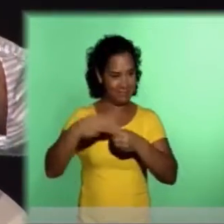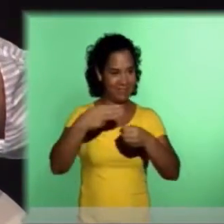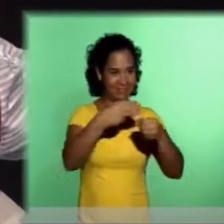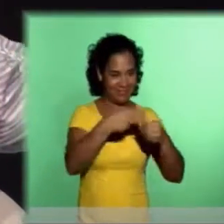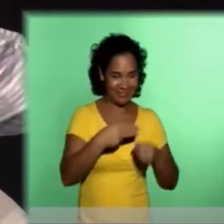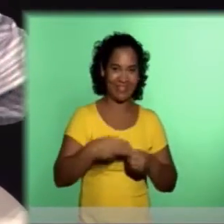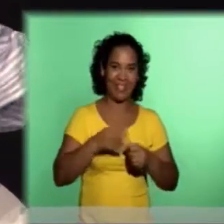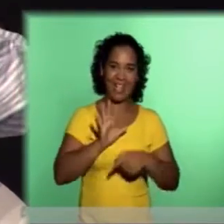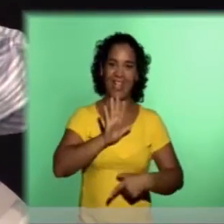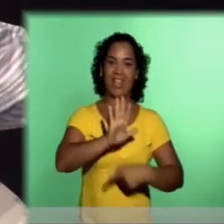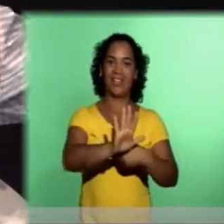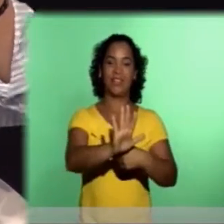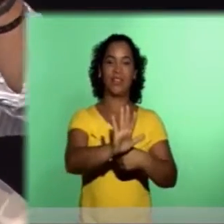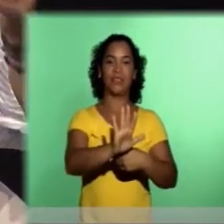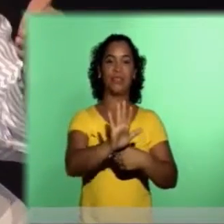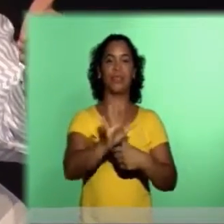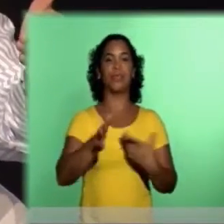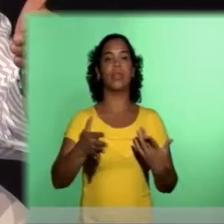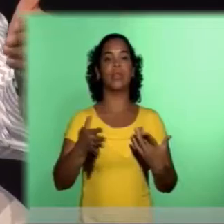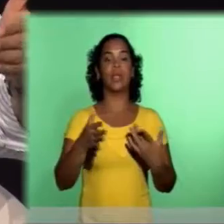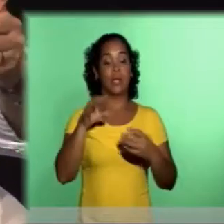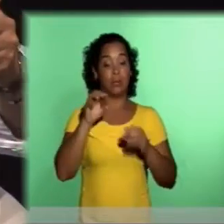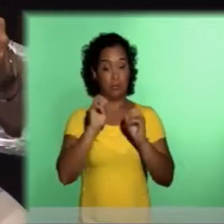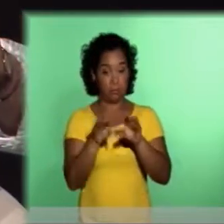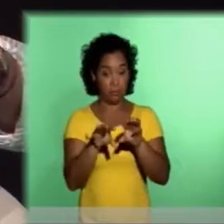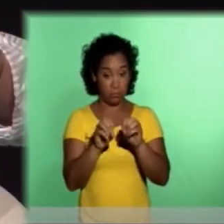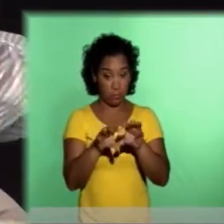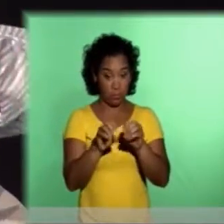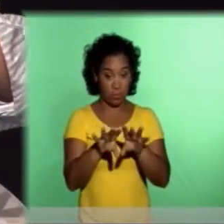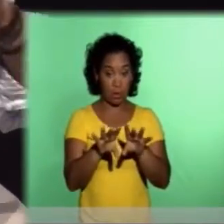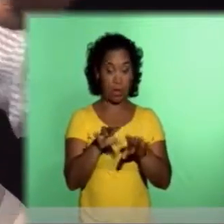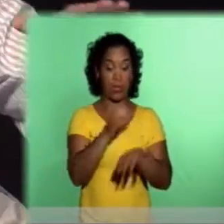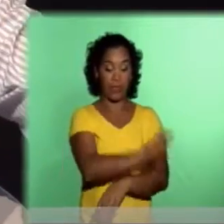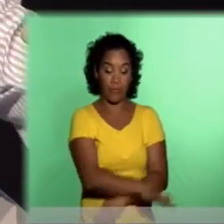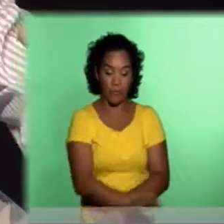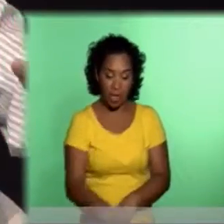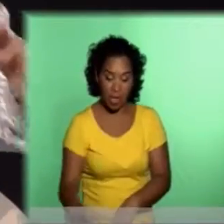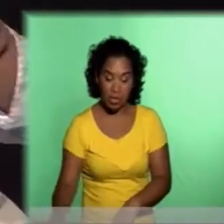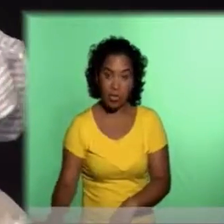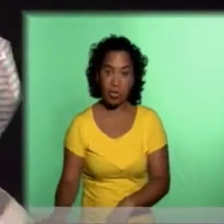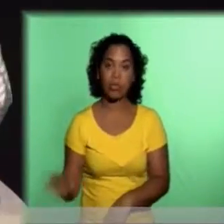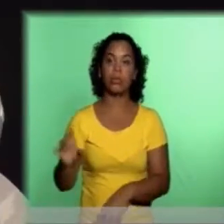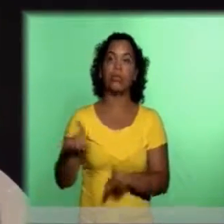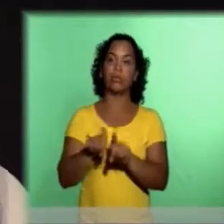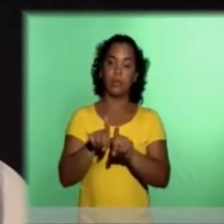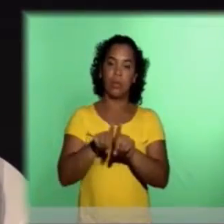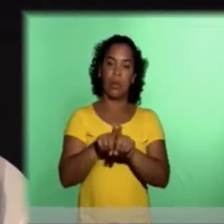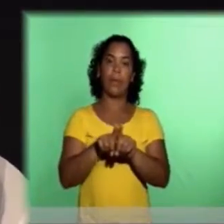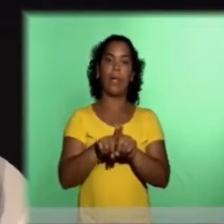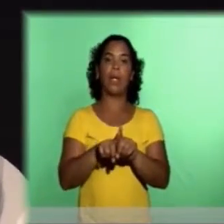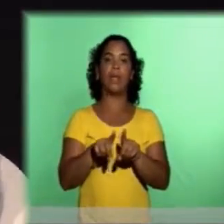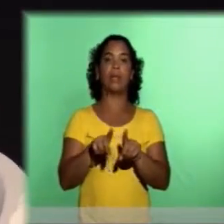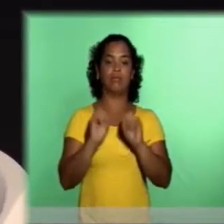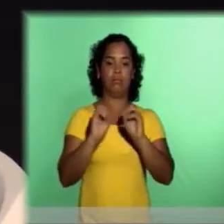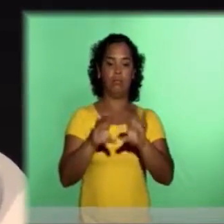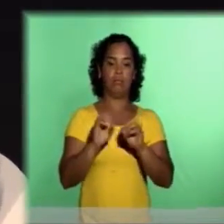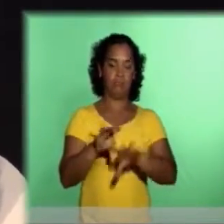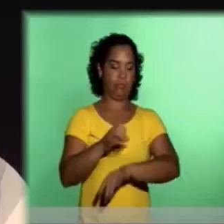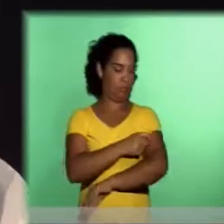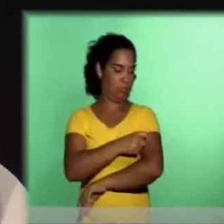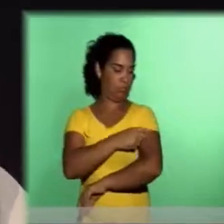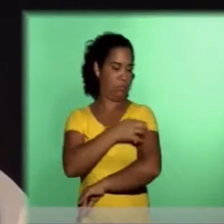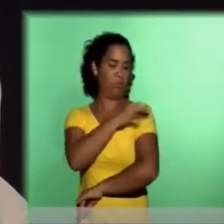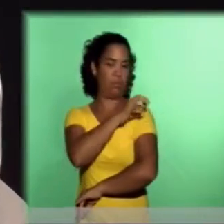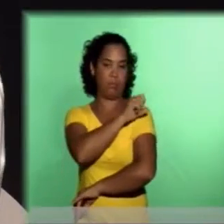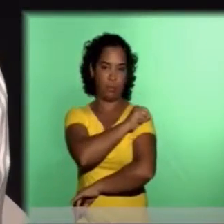grande parte para não só a educação infantil, que é a totalidade, mas também o ensino fundamental